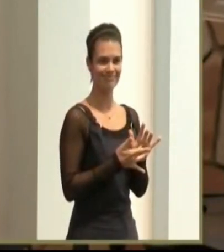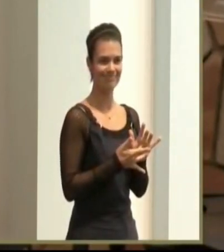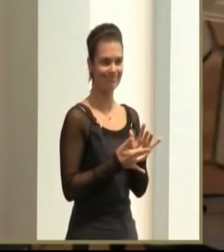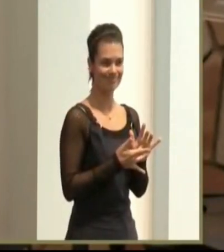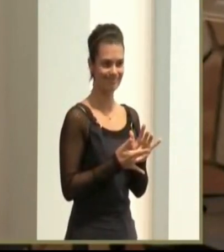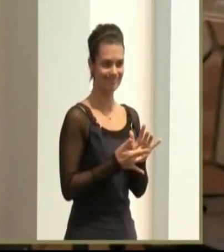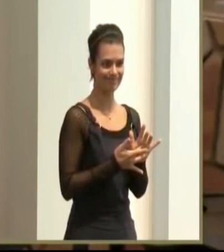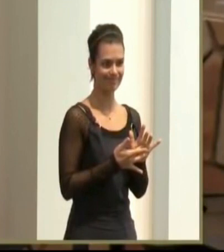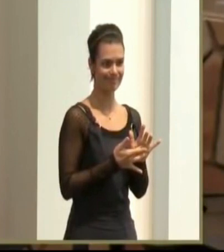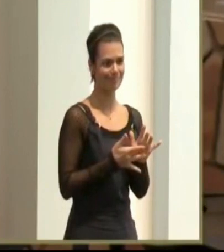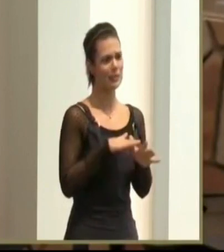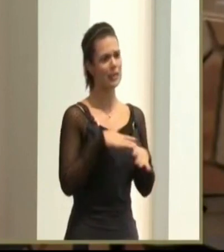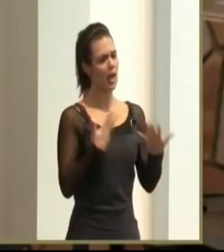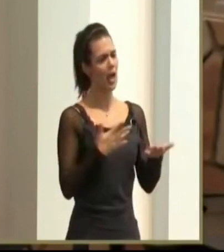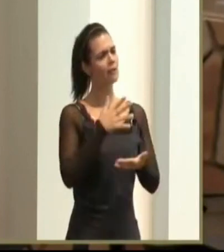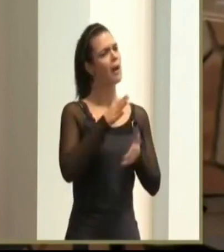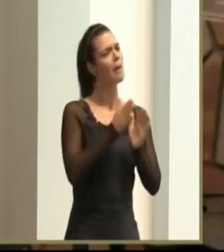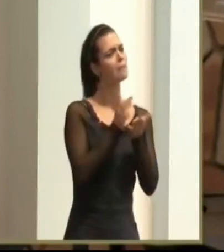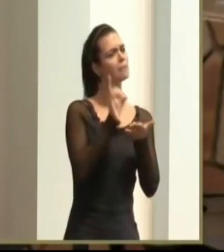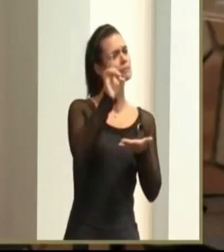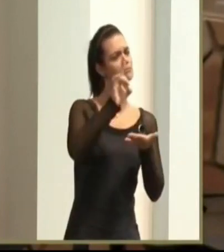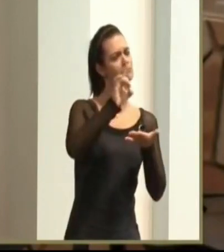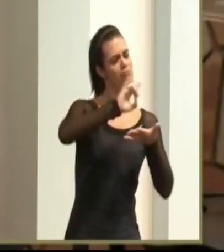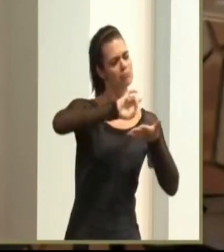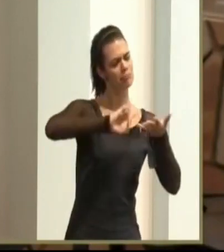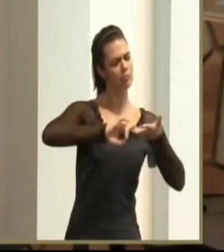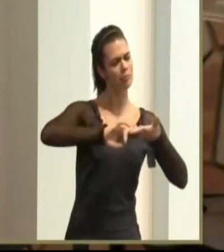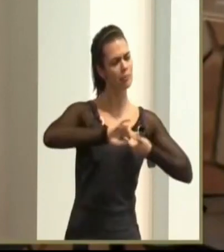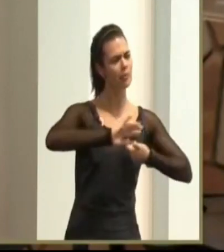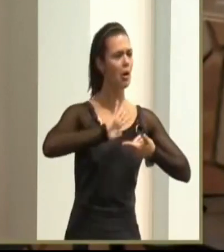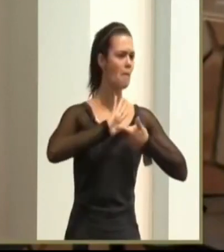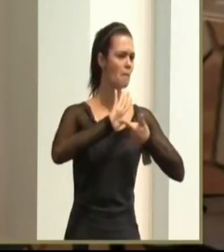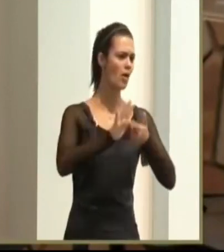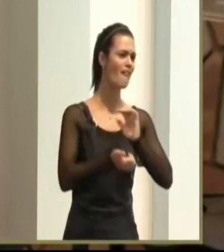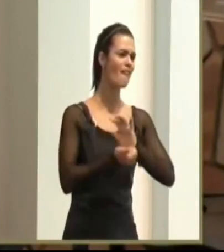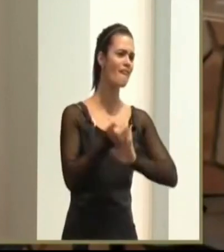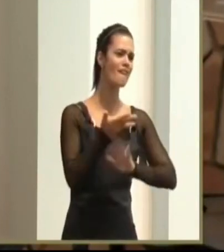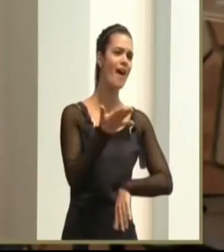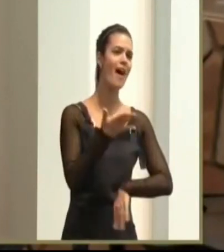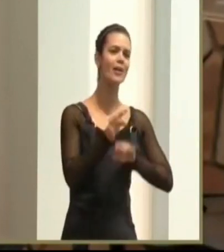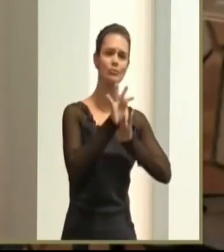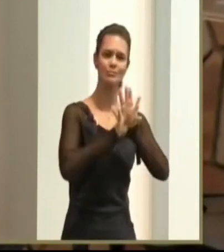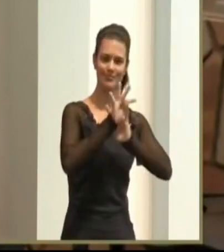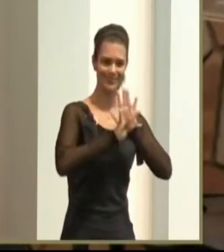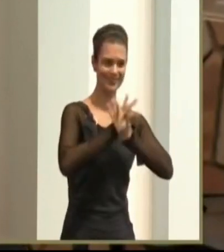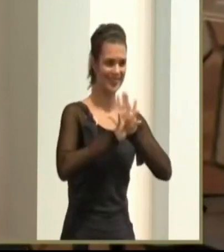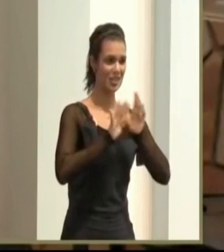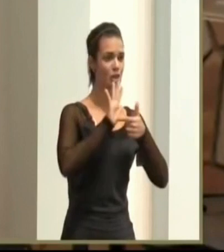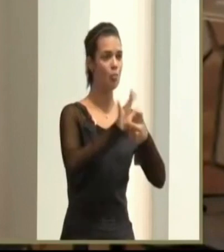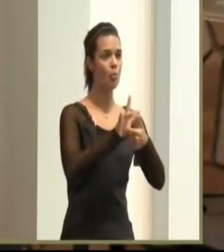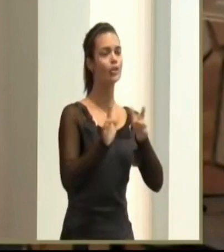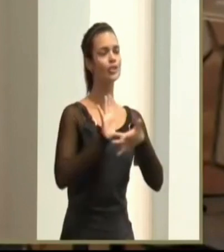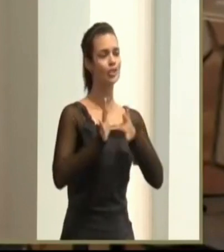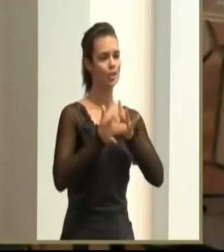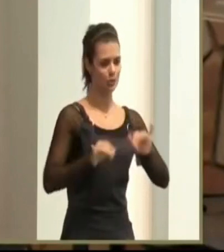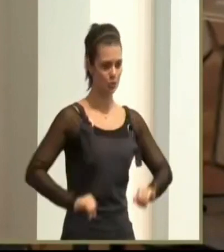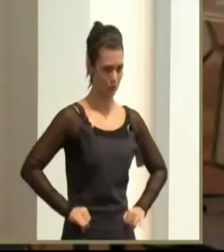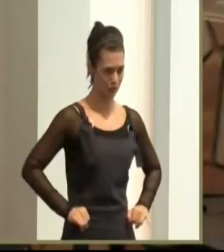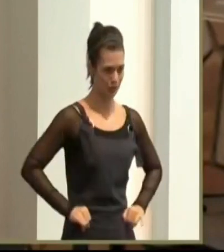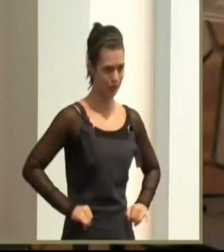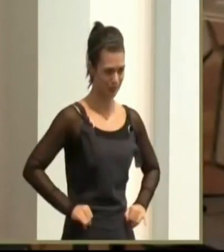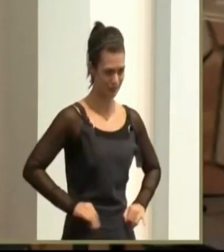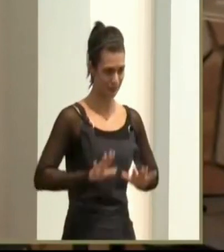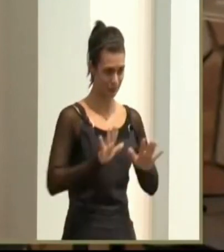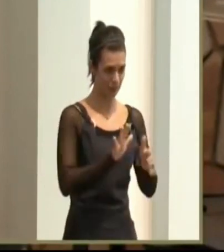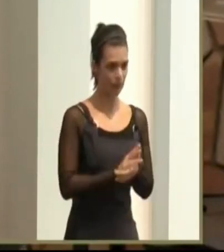alguns textos bíblicos. O irmão não precisa abrir os textos bíblicos. Em Lucas, no capítulo 22, os